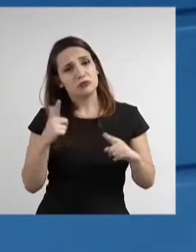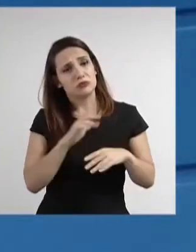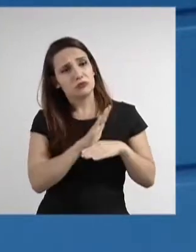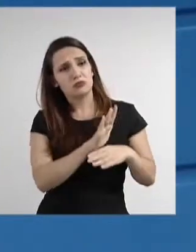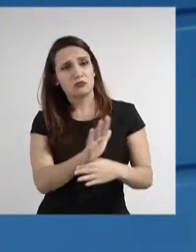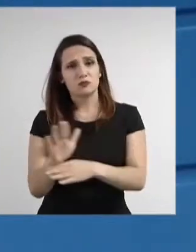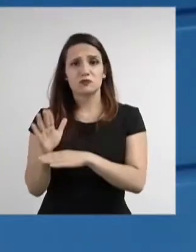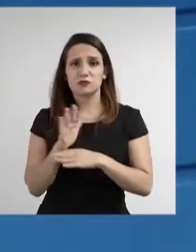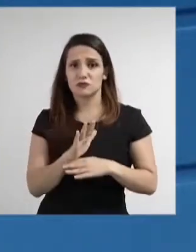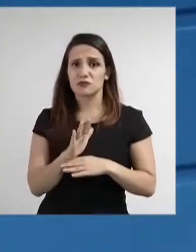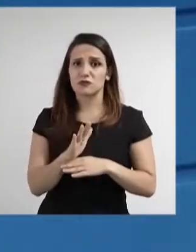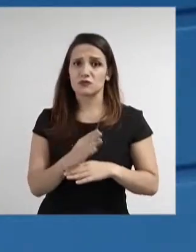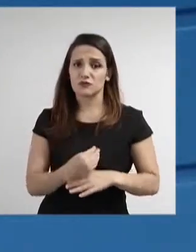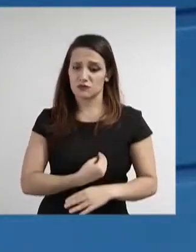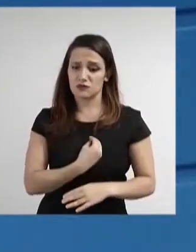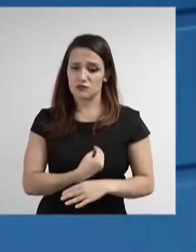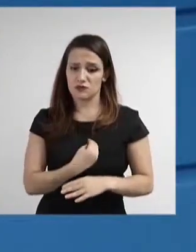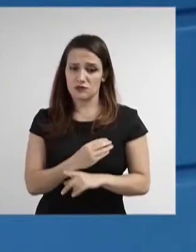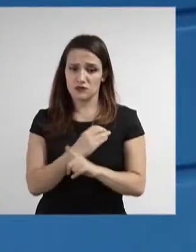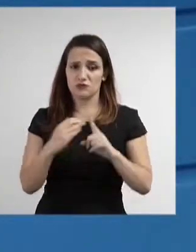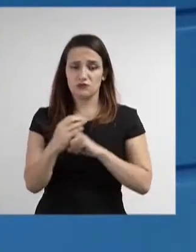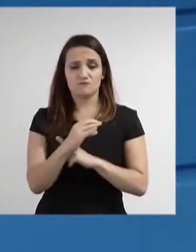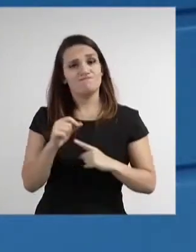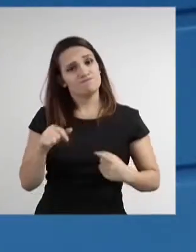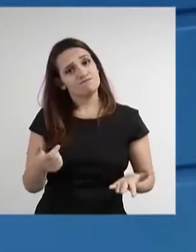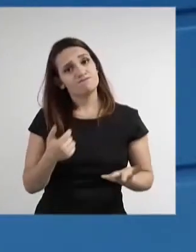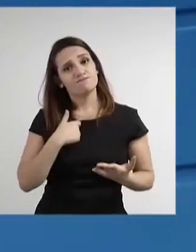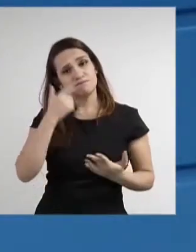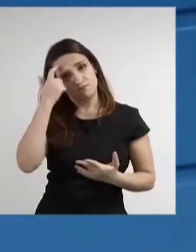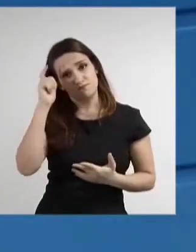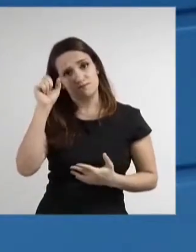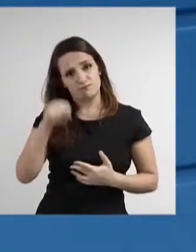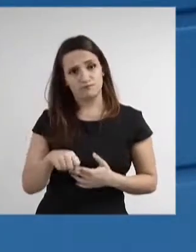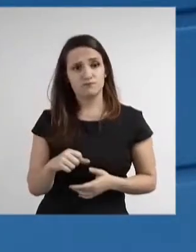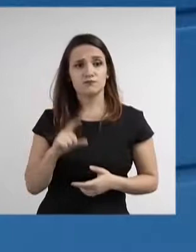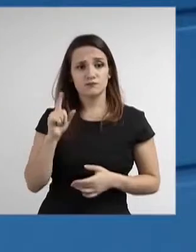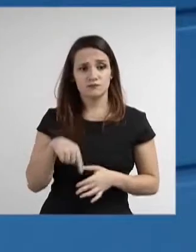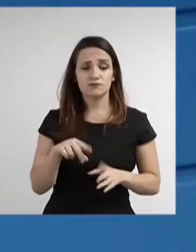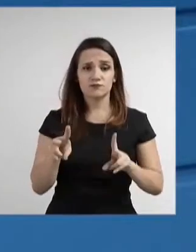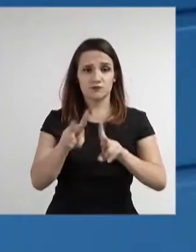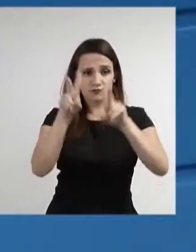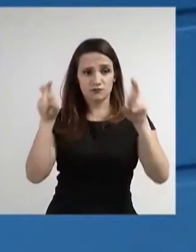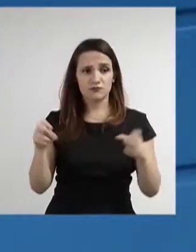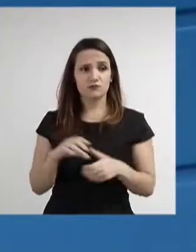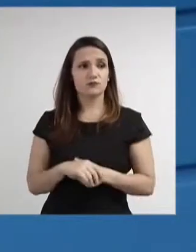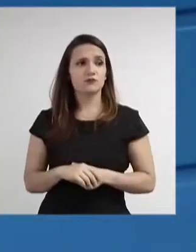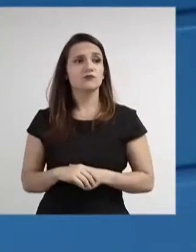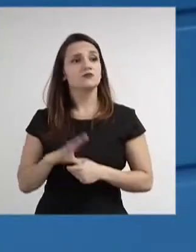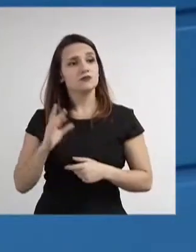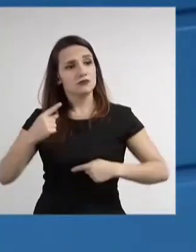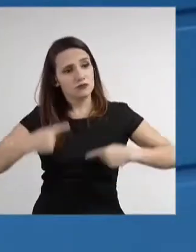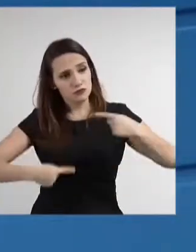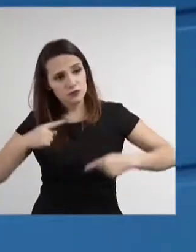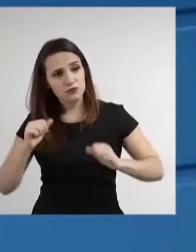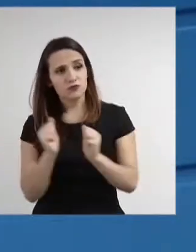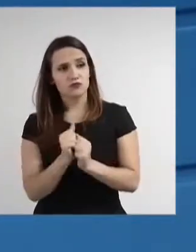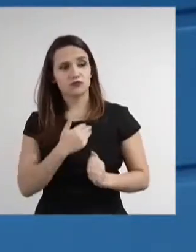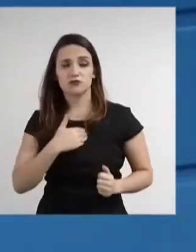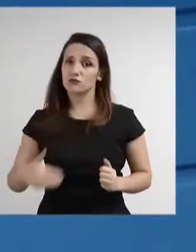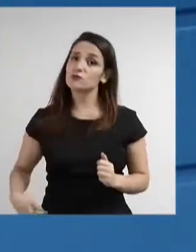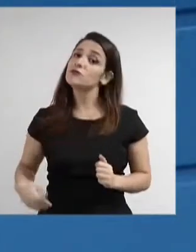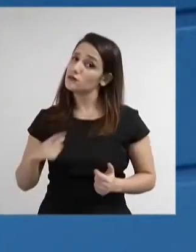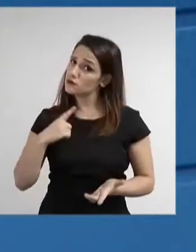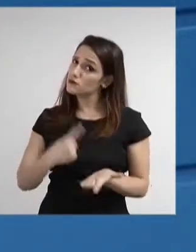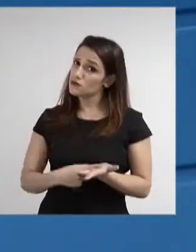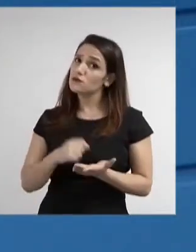gesto importante na vida da comunidade. Então, penso que realmente esse é um assunto que nós estamos discutindo com o governador e há o